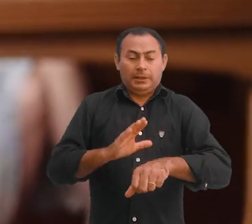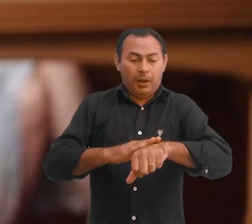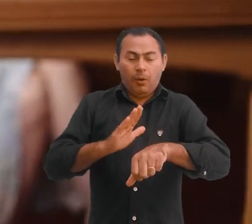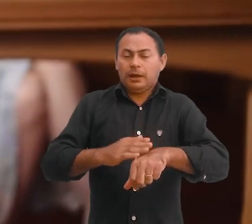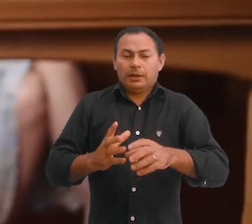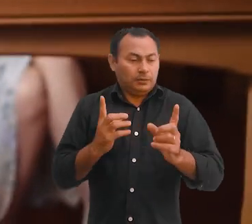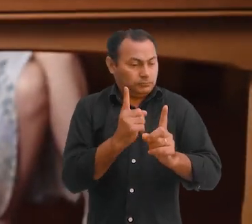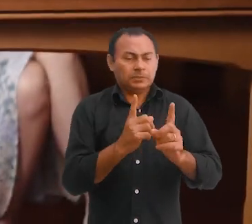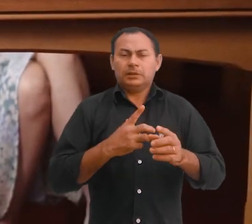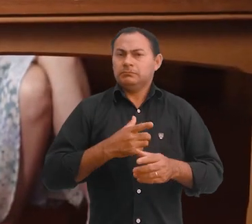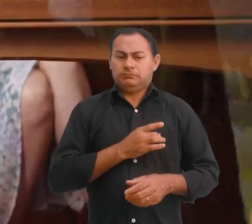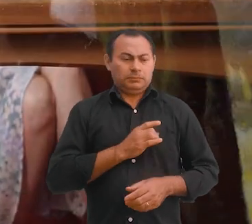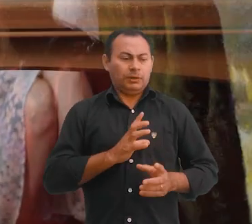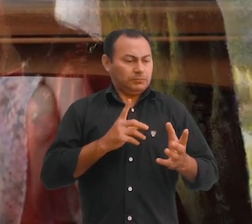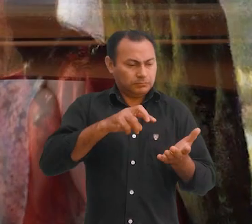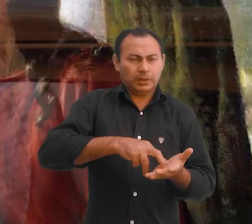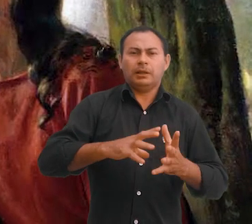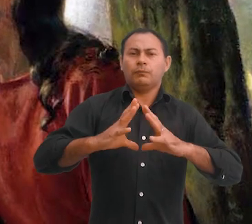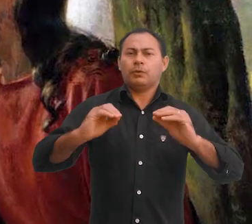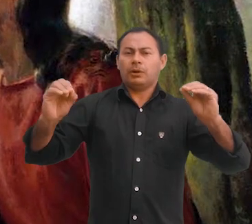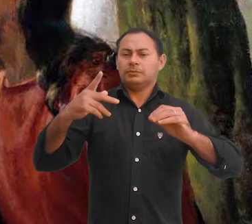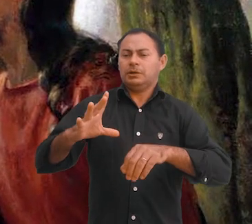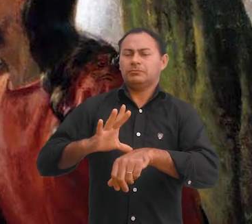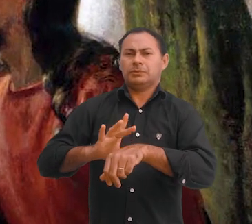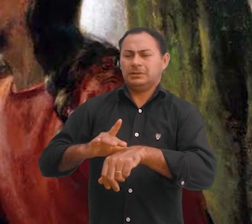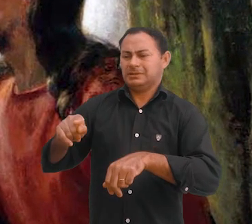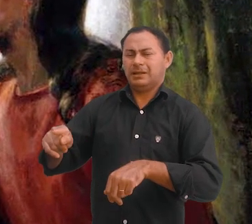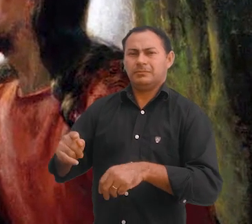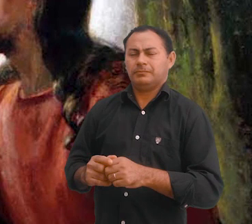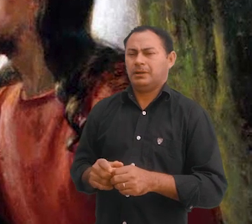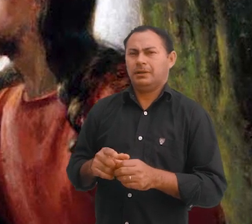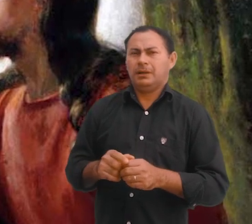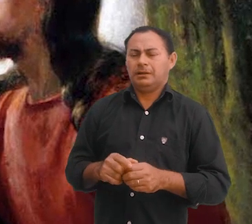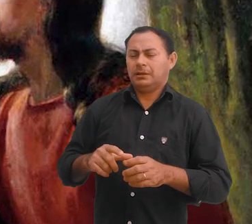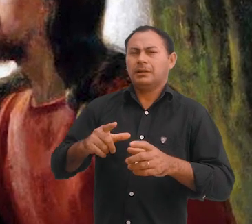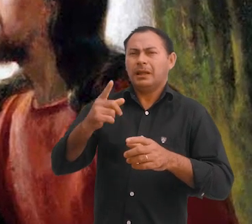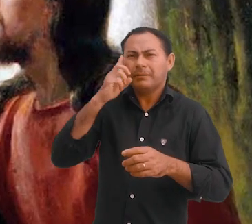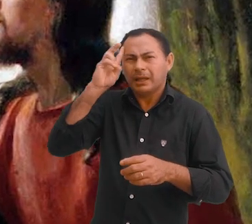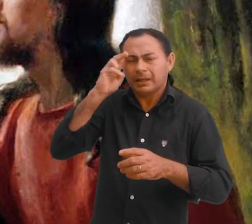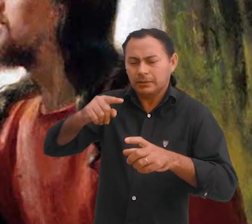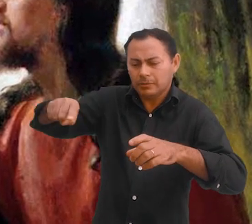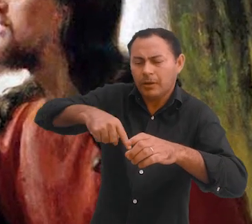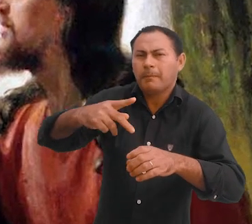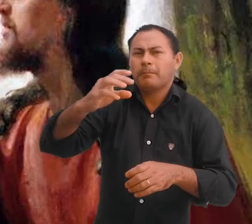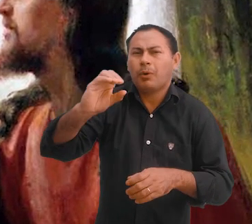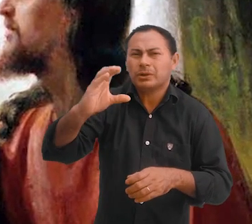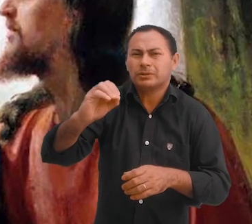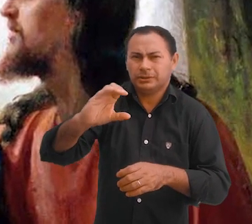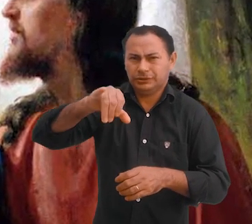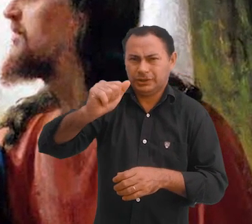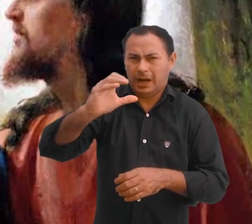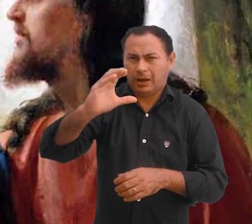situação imediatamente. Ela foi curada de sua ferida lá no poço de Jacó.